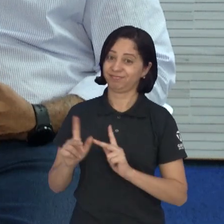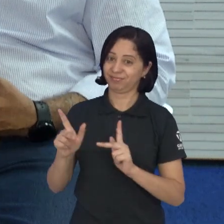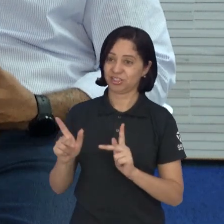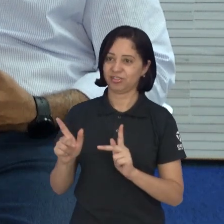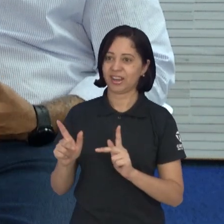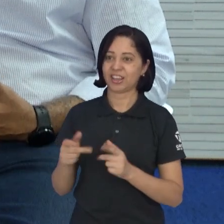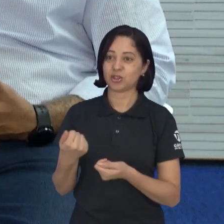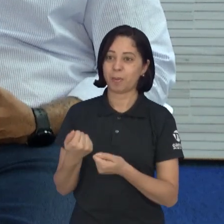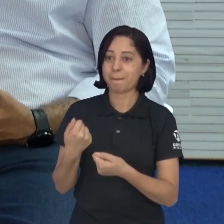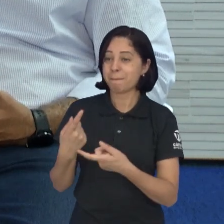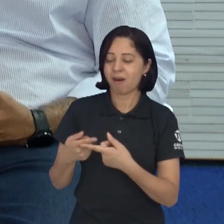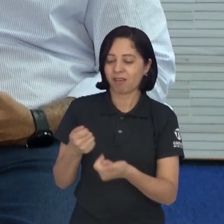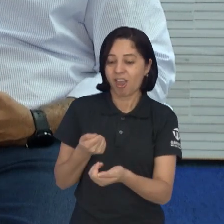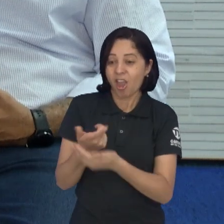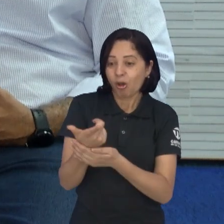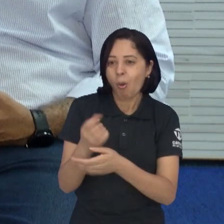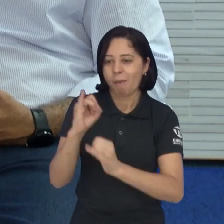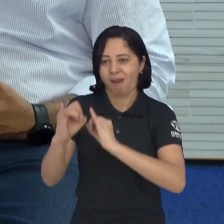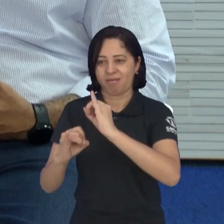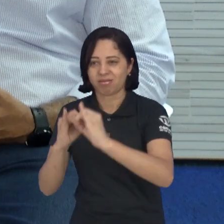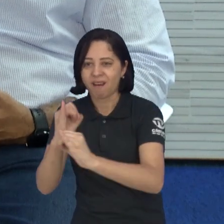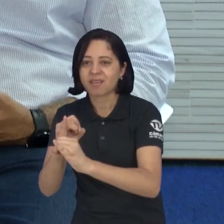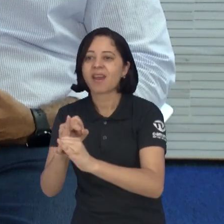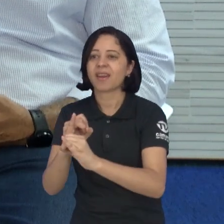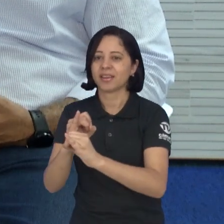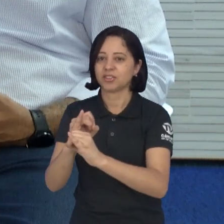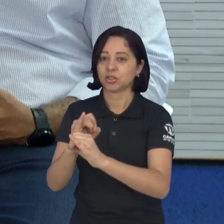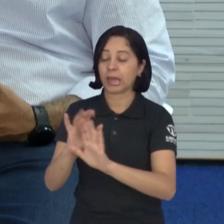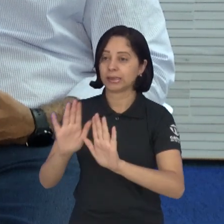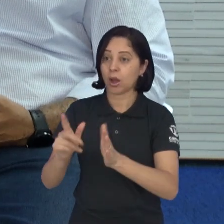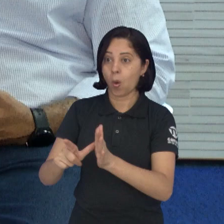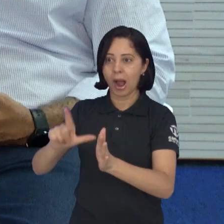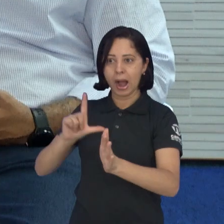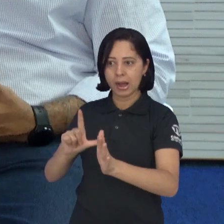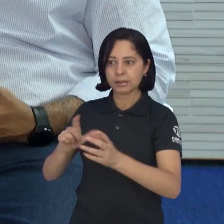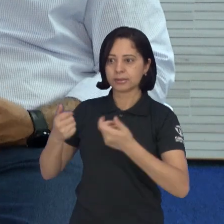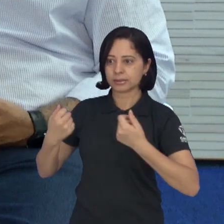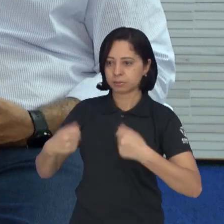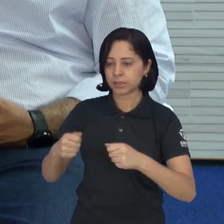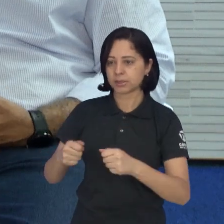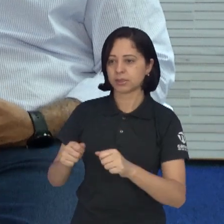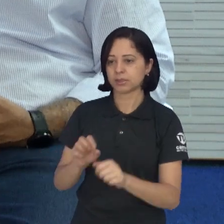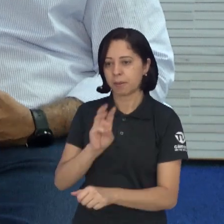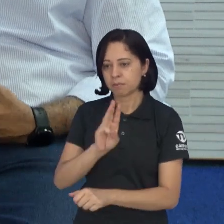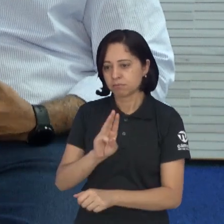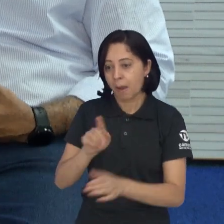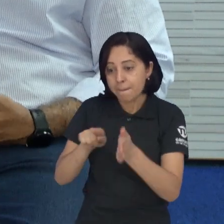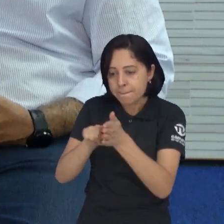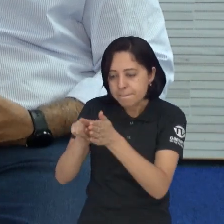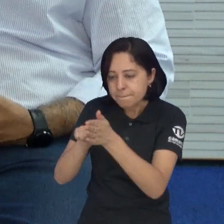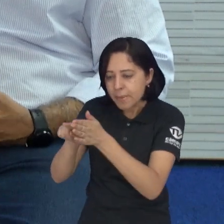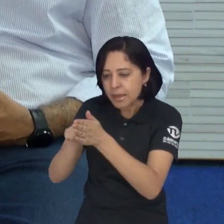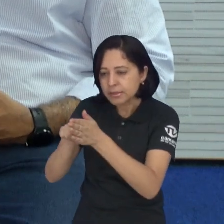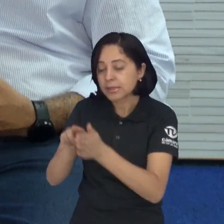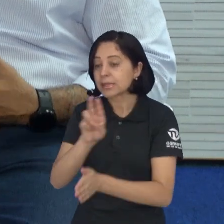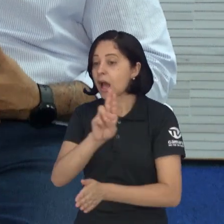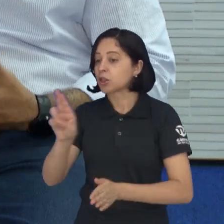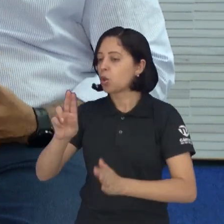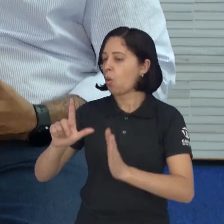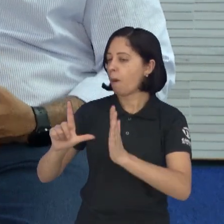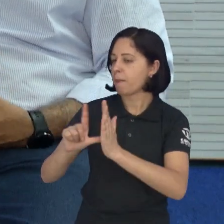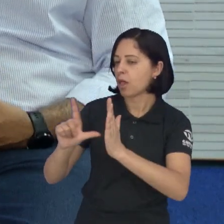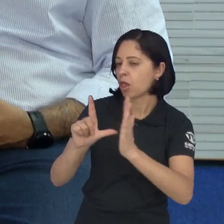pela internet, a gente compra de outras formas. Então, sempre consultar a reputação desse estabelecimento. Entrar nas redes